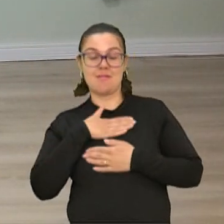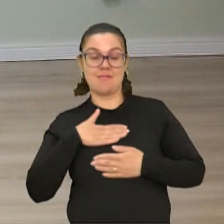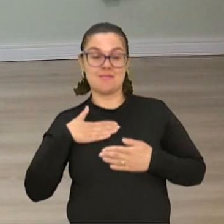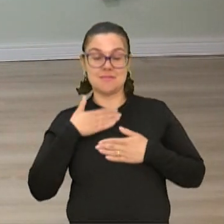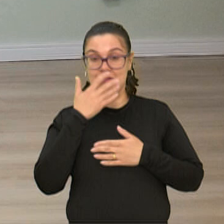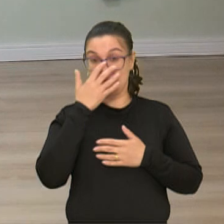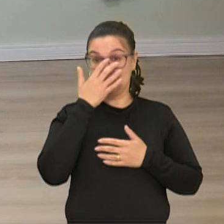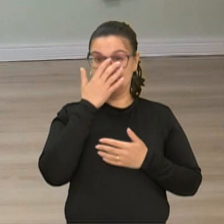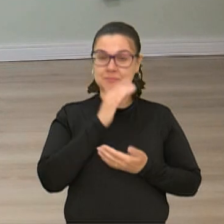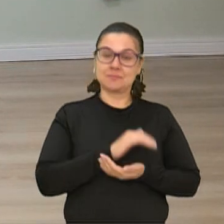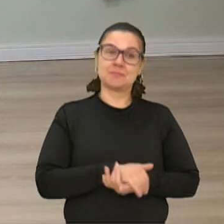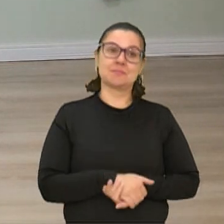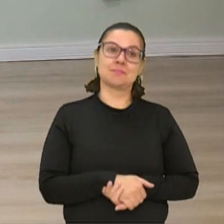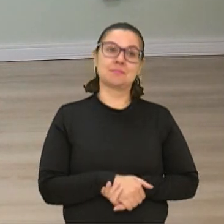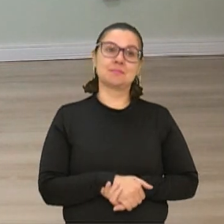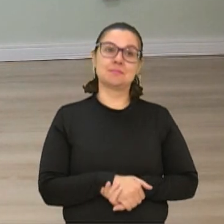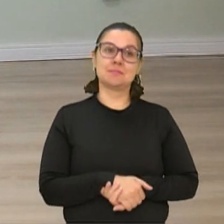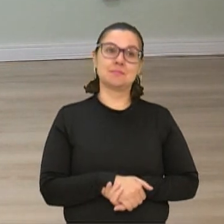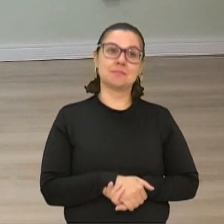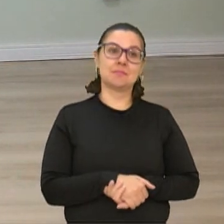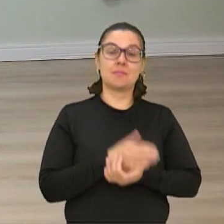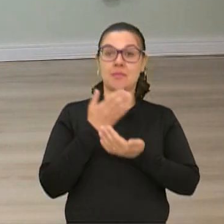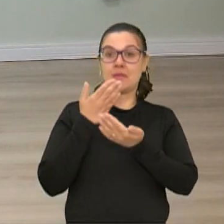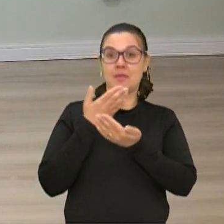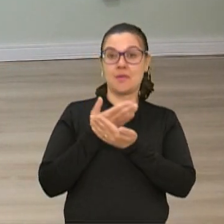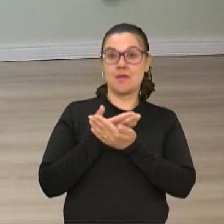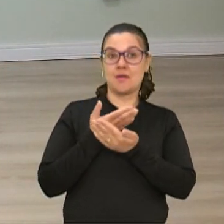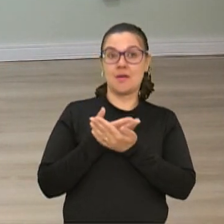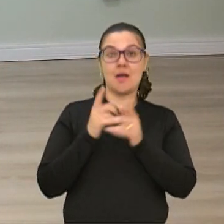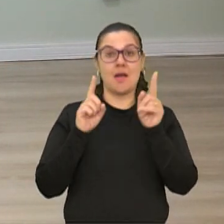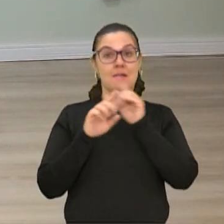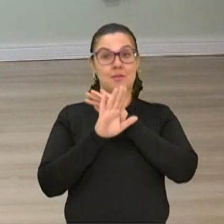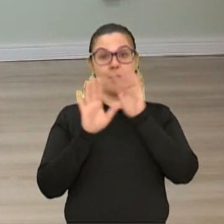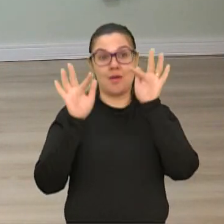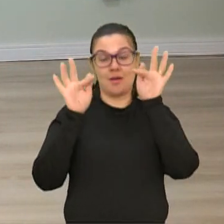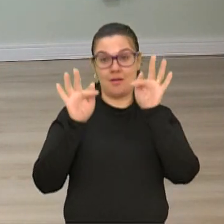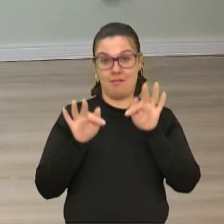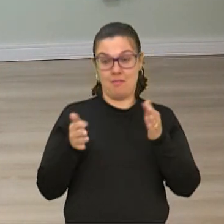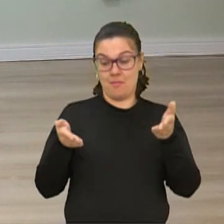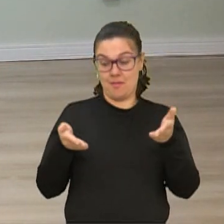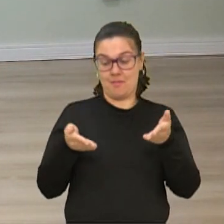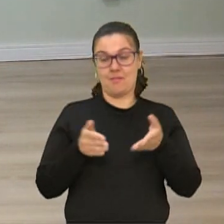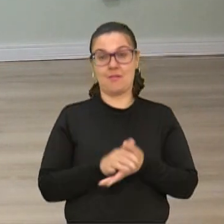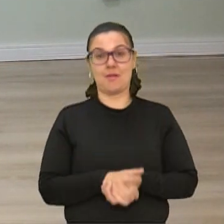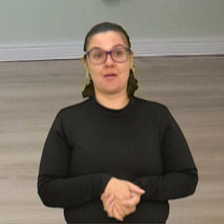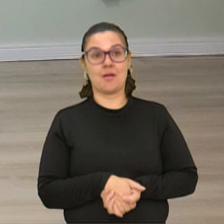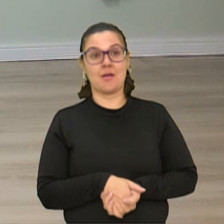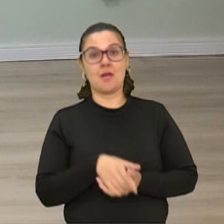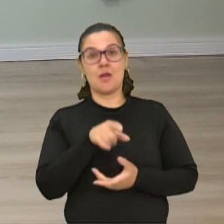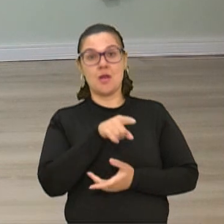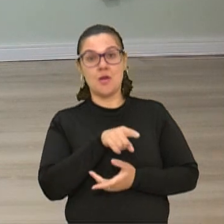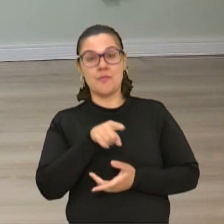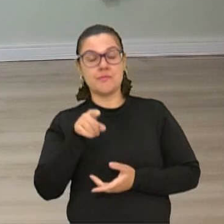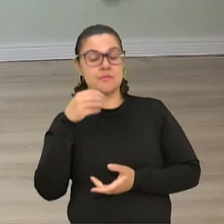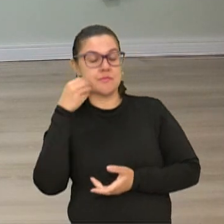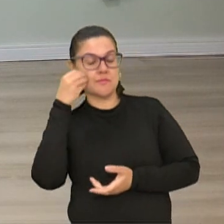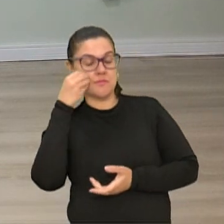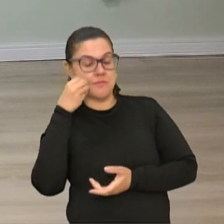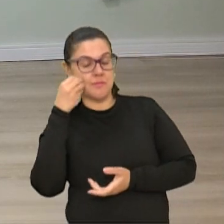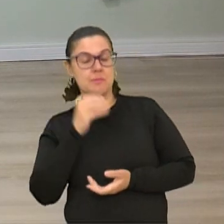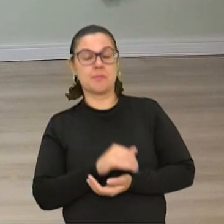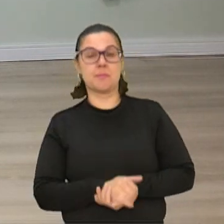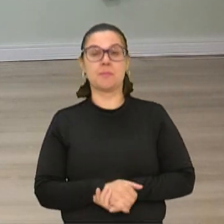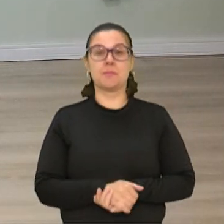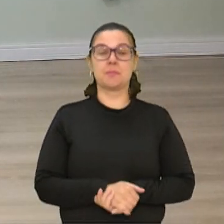gostado. Mas a nossa aula, ela não acaba aqui. Vocês terão um tempinho